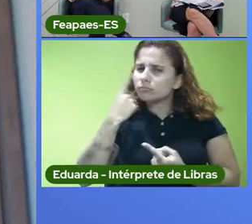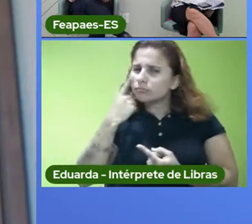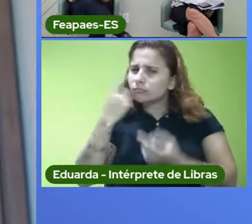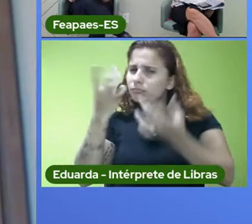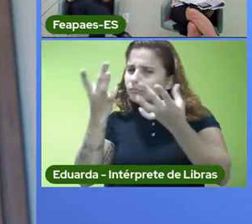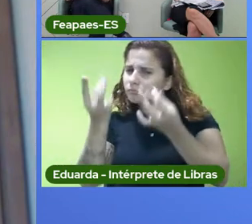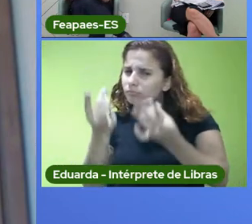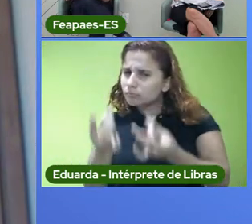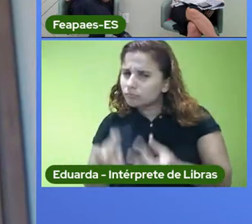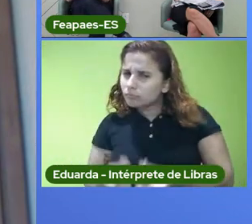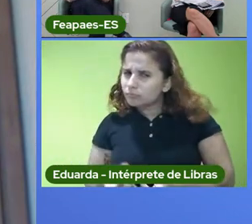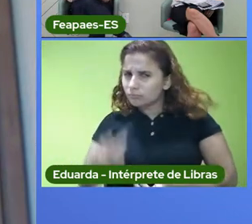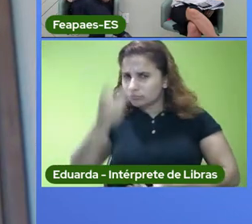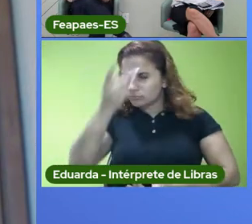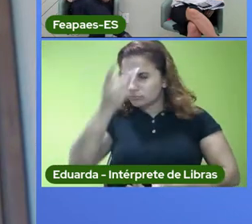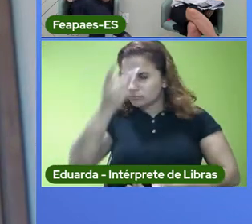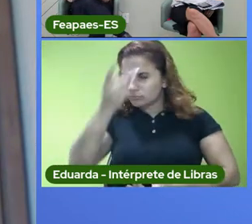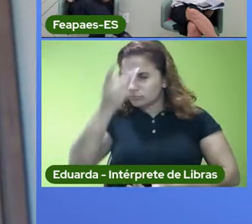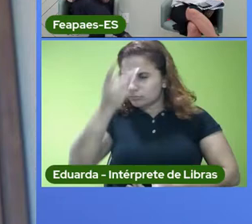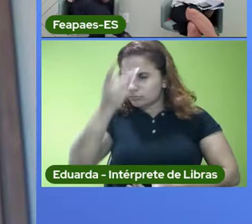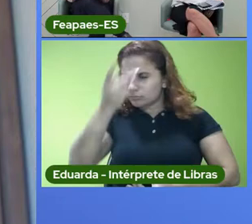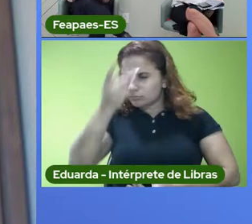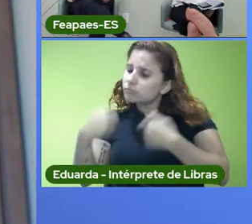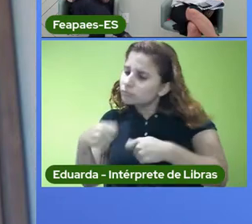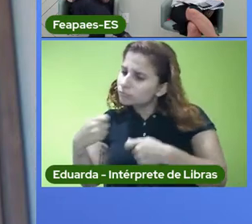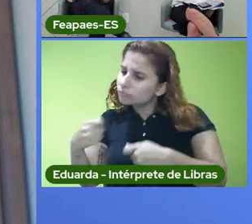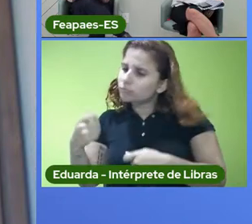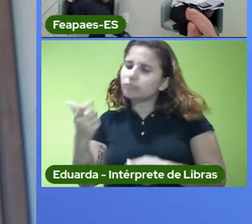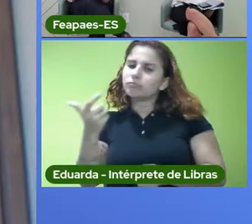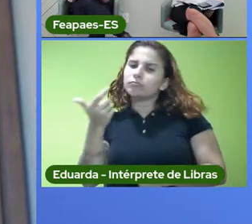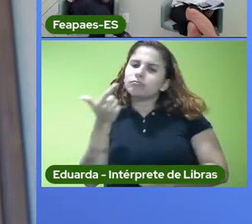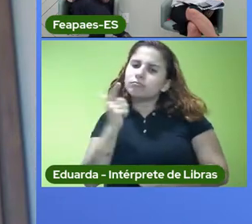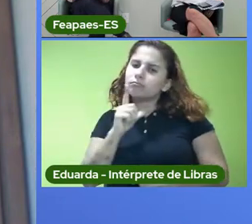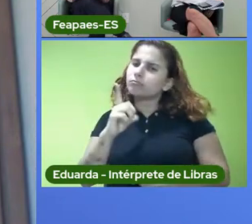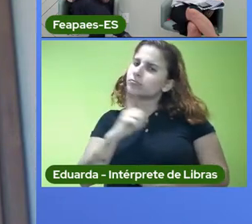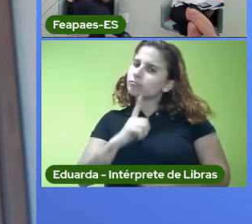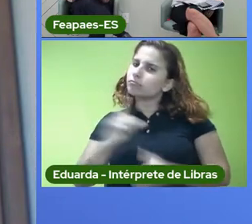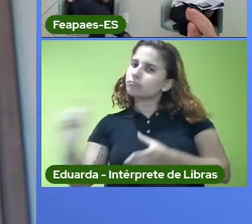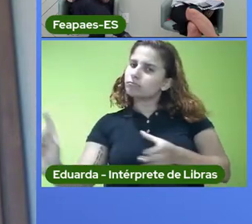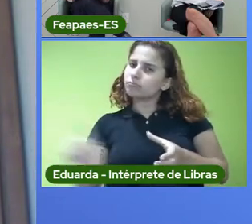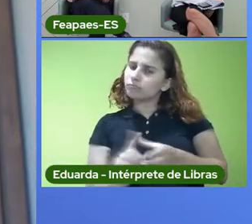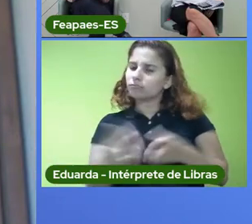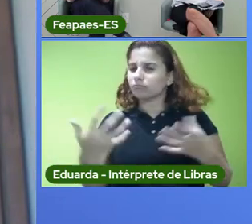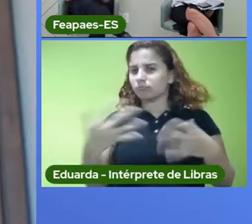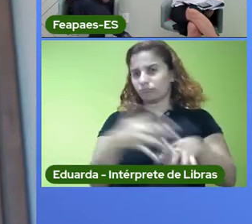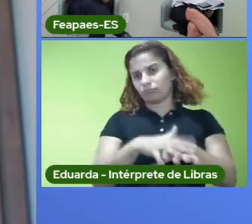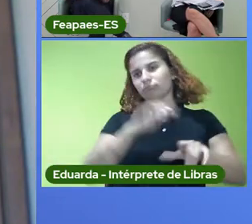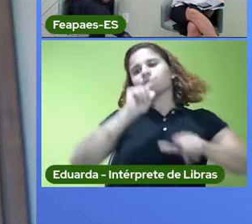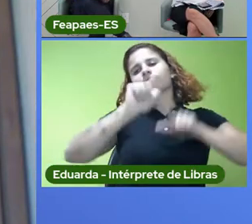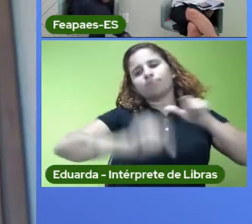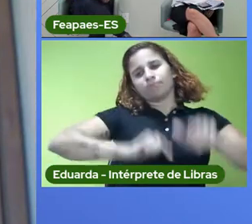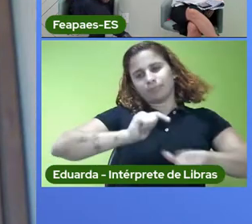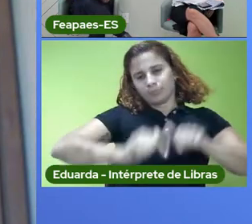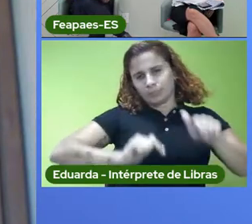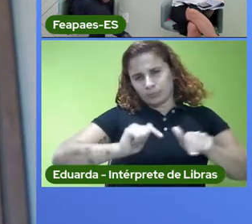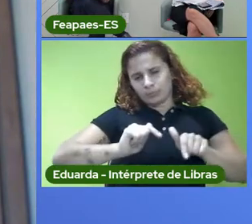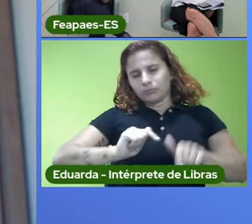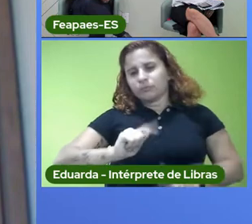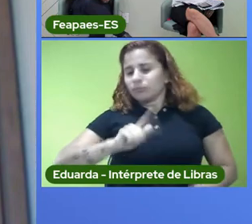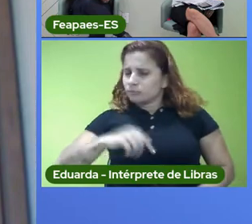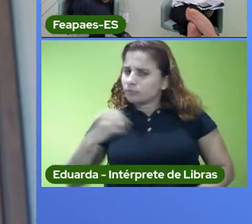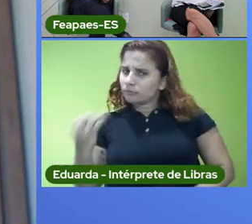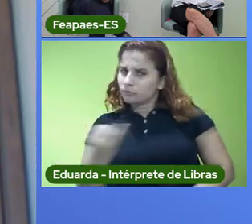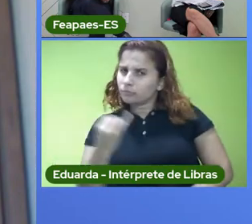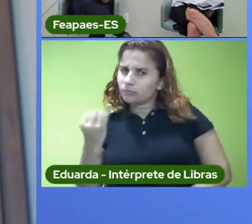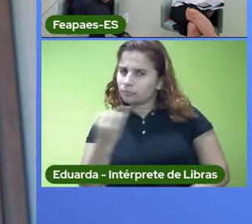esse perfil de inclusão no mercado de trabalho, porque aí eu acredito que é algo que é importante, né, do ponto de